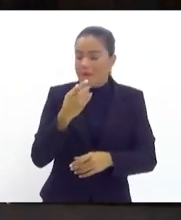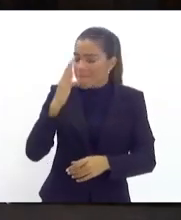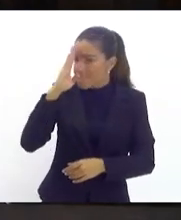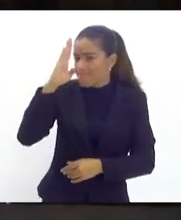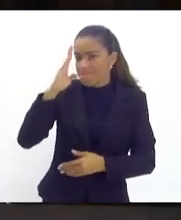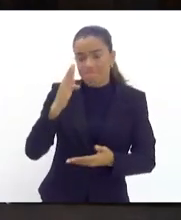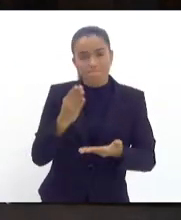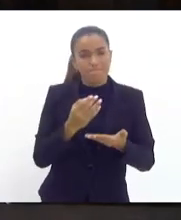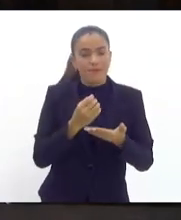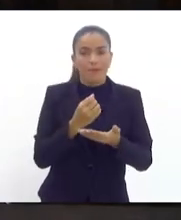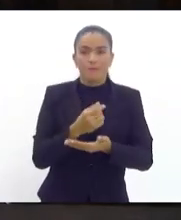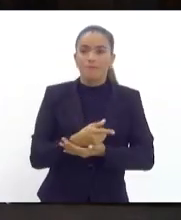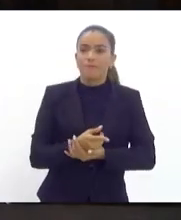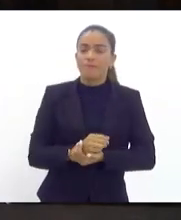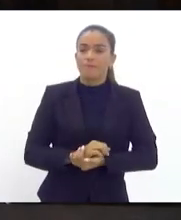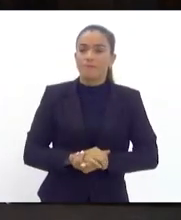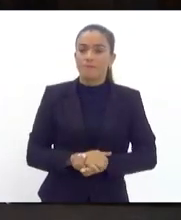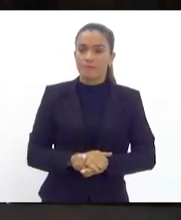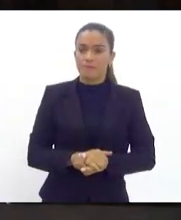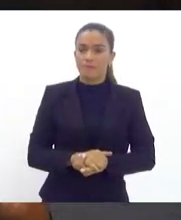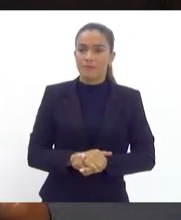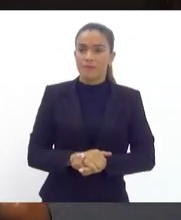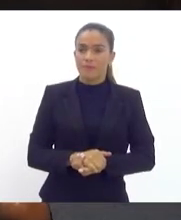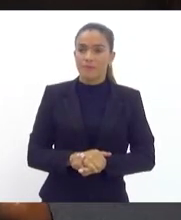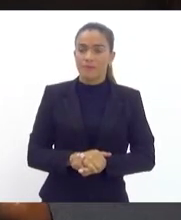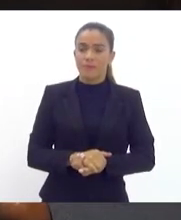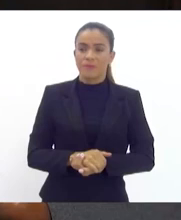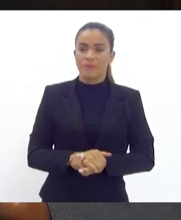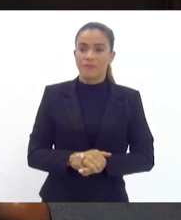isso que eu agradeço Pois não fique à vontade